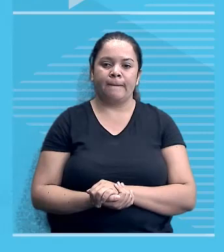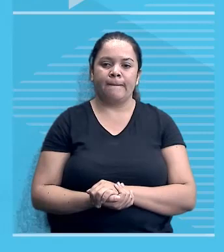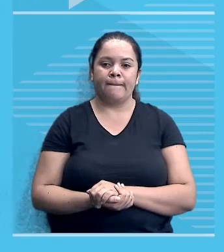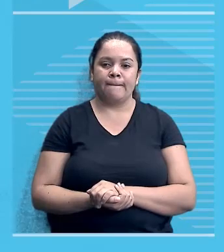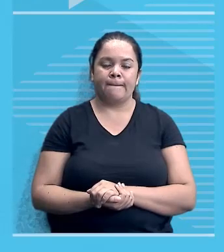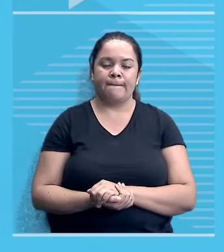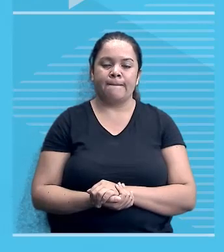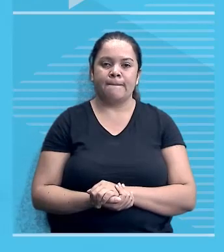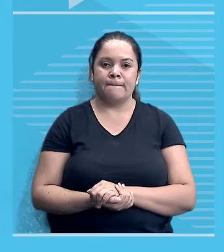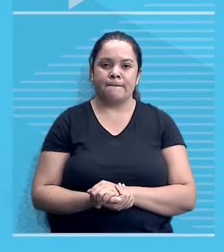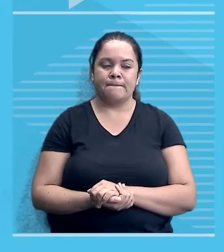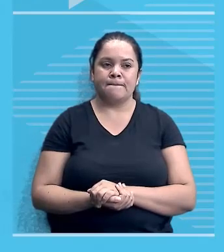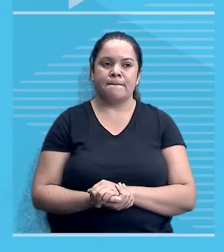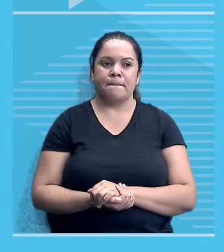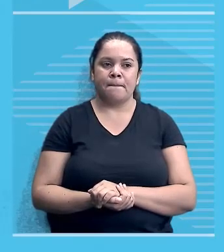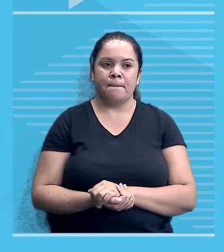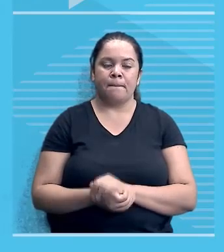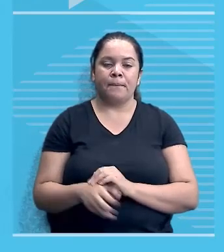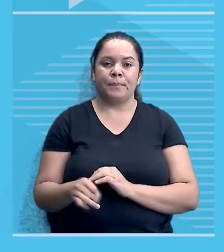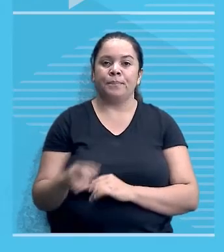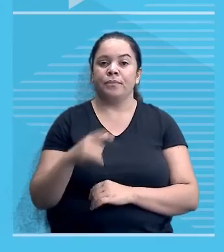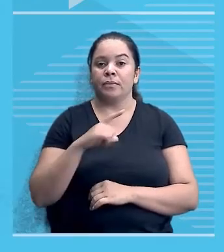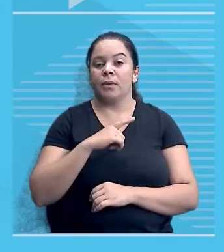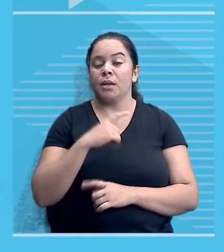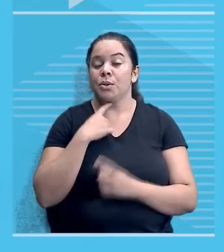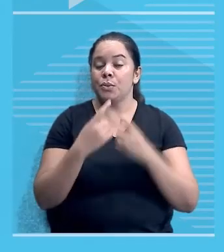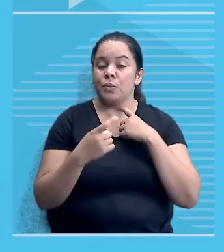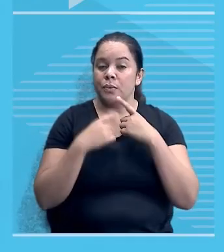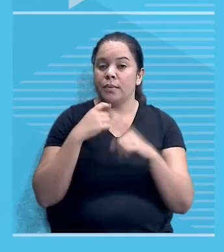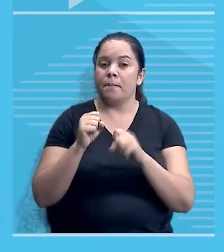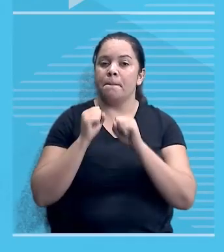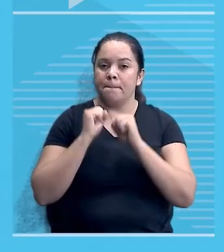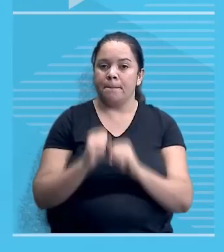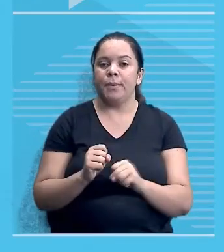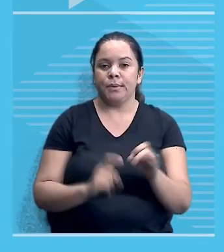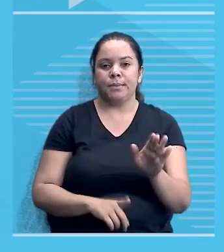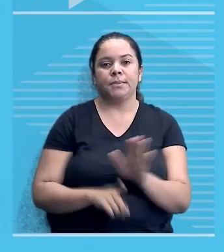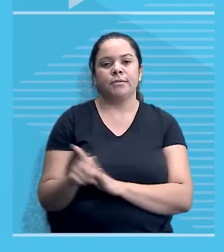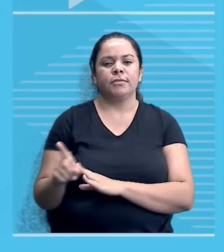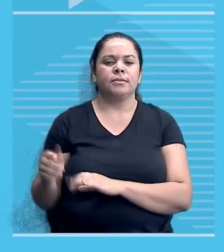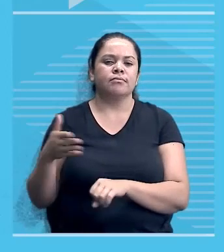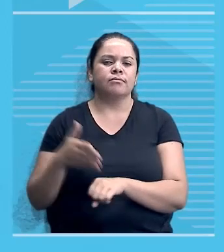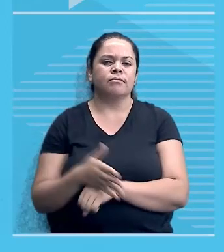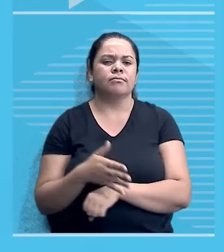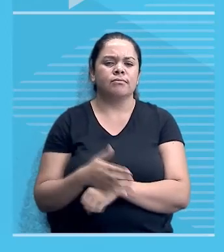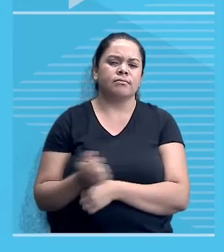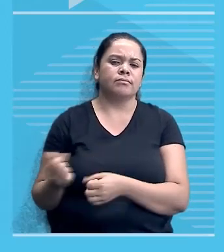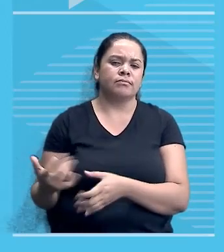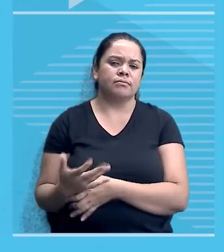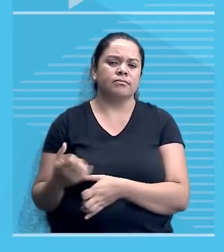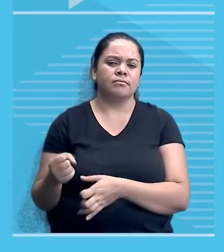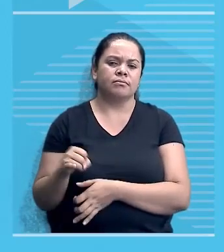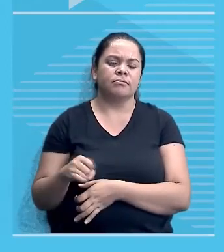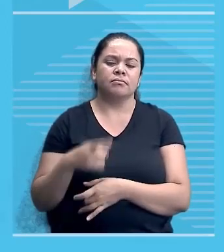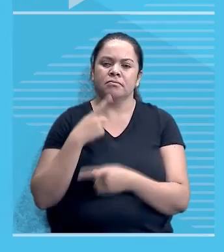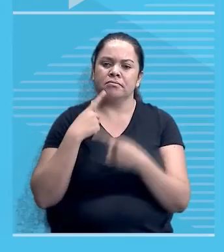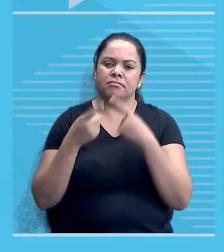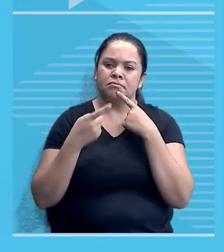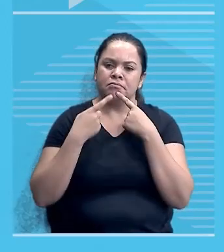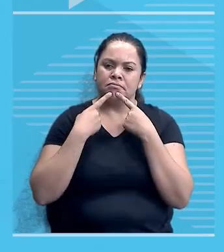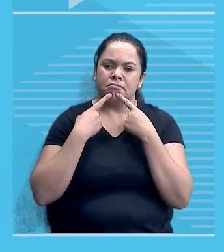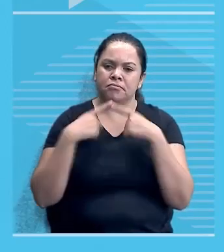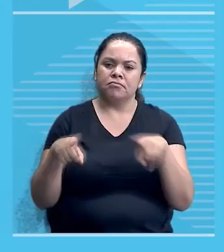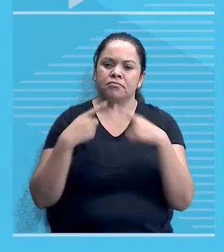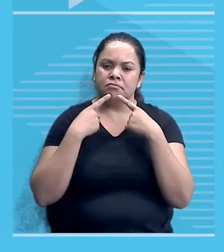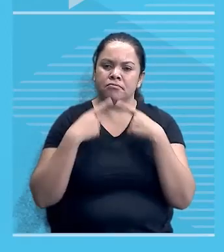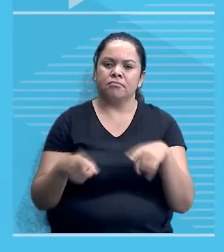não esqueçam qualquer dúvida Coloca aí no chat críticas também viu afinal de contas né pode